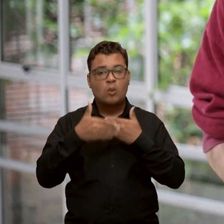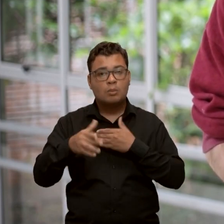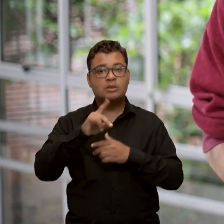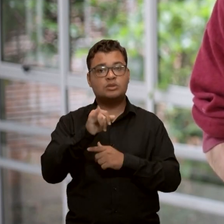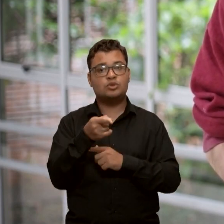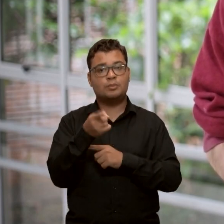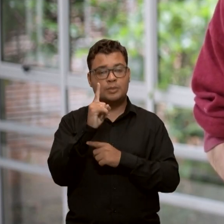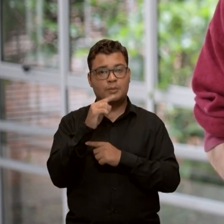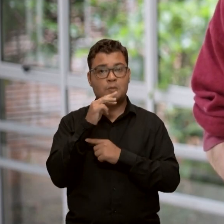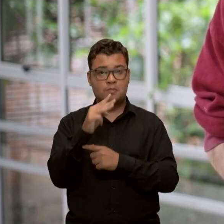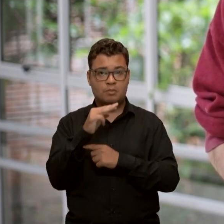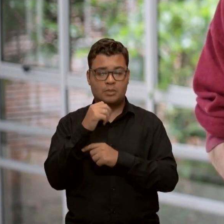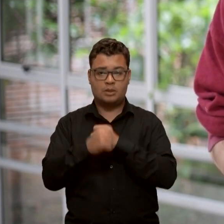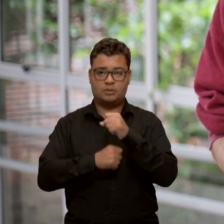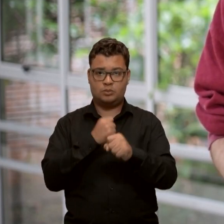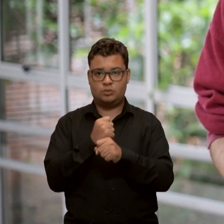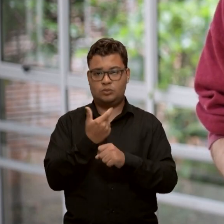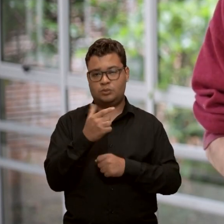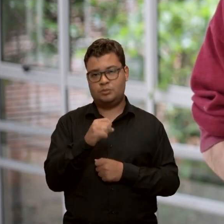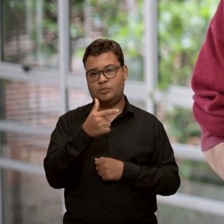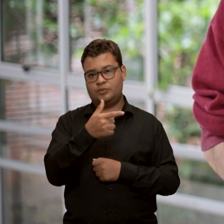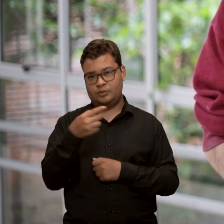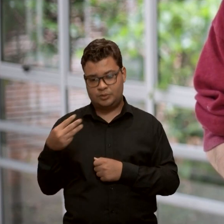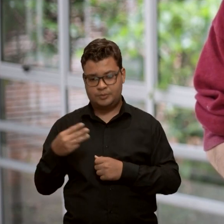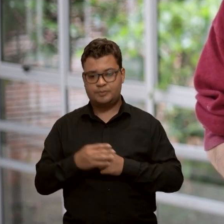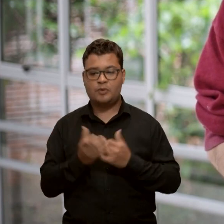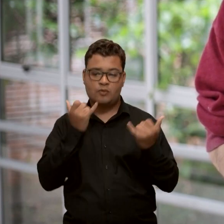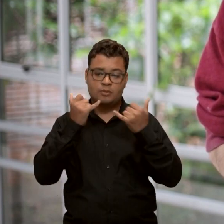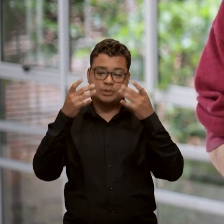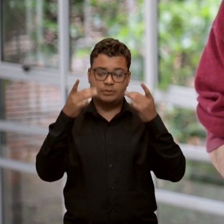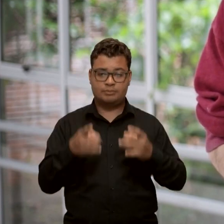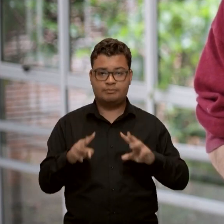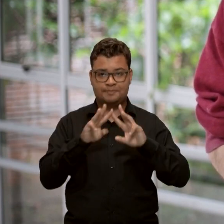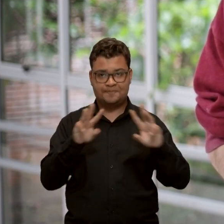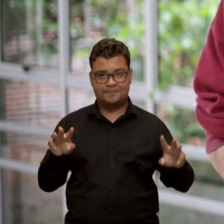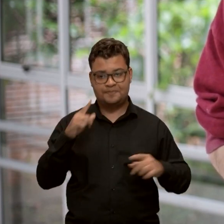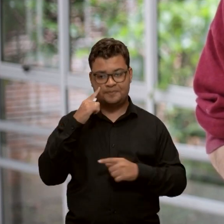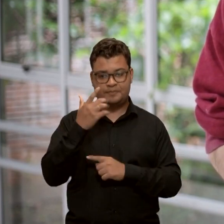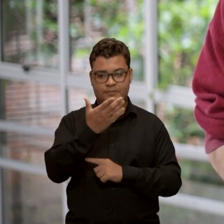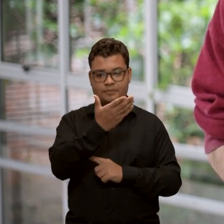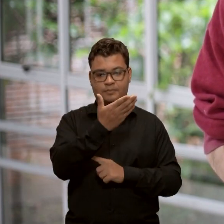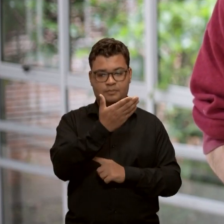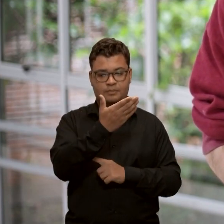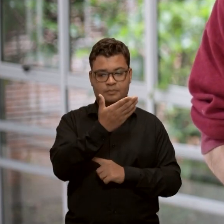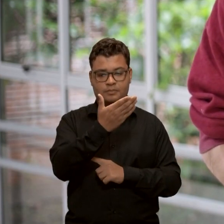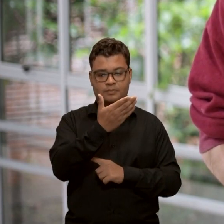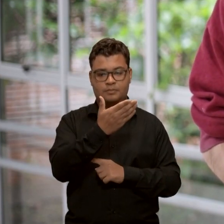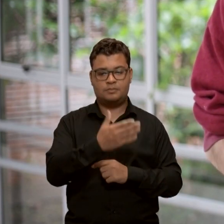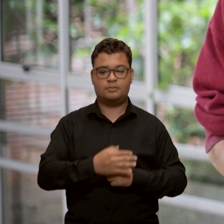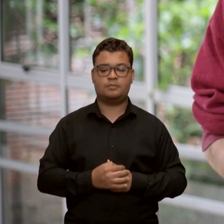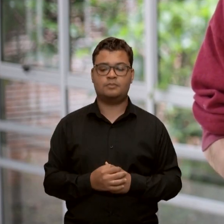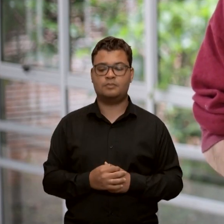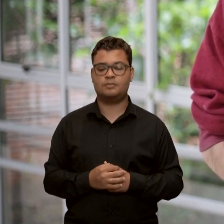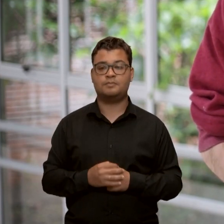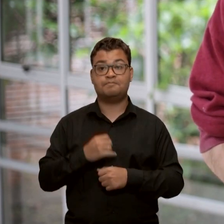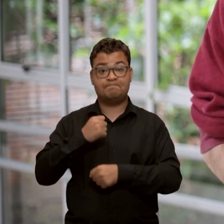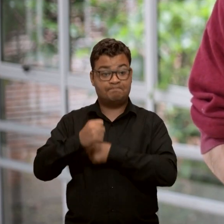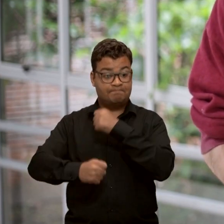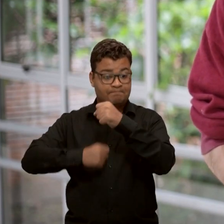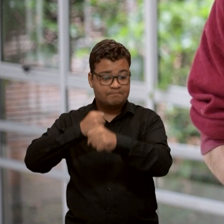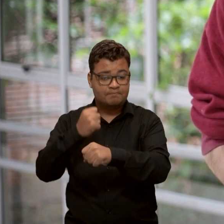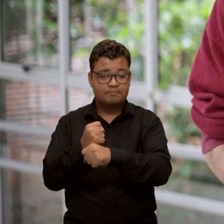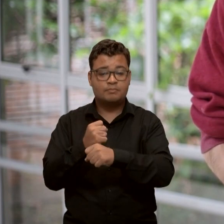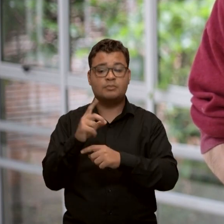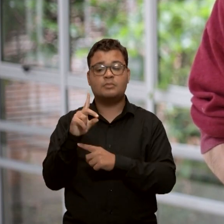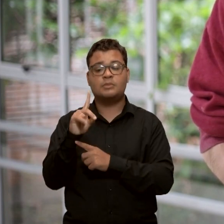de 2023. Para mais informações, acesse o site gov.br/ebser. Já no ano que vem, do dia 8